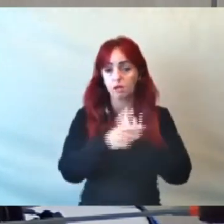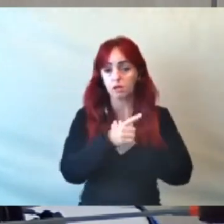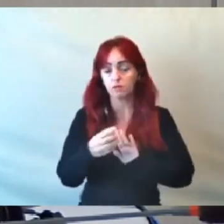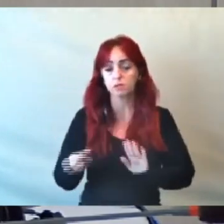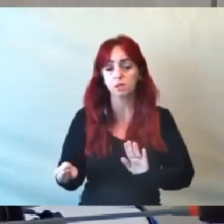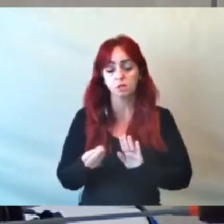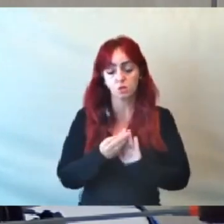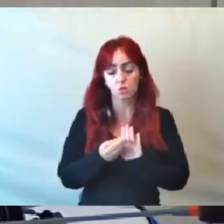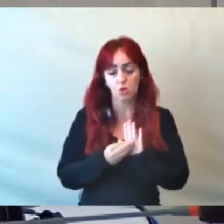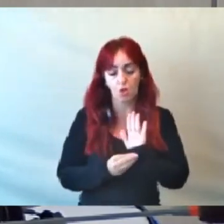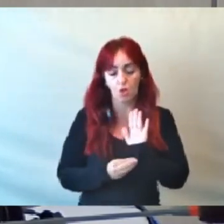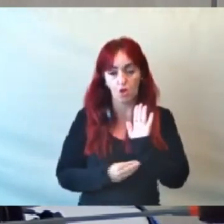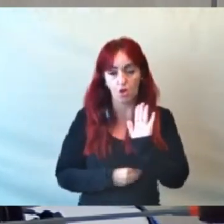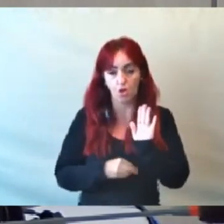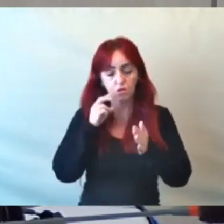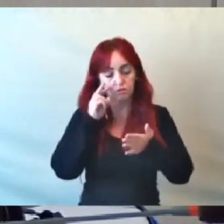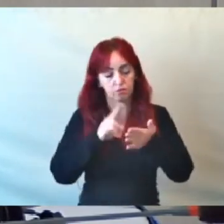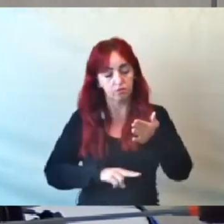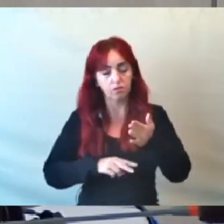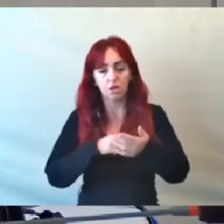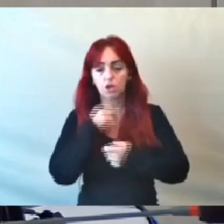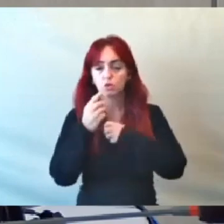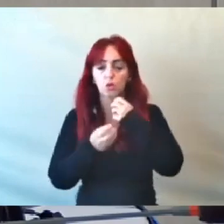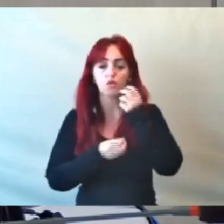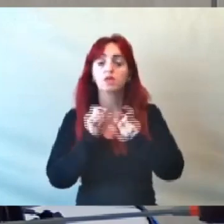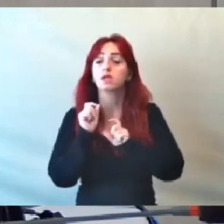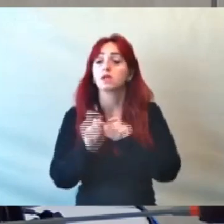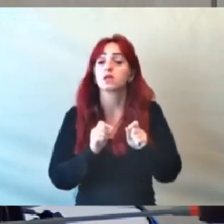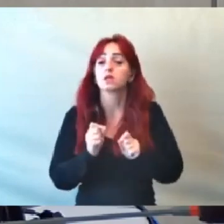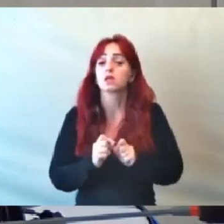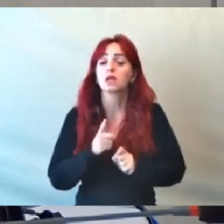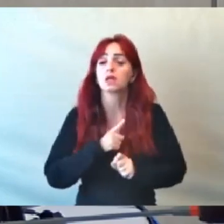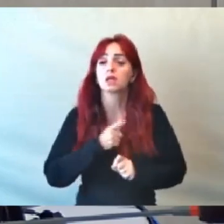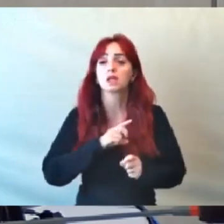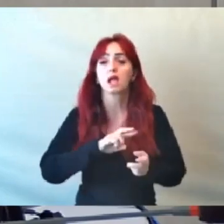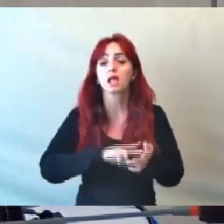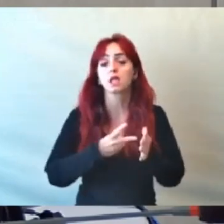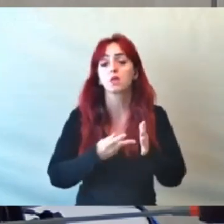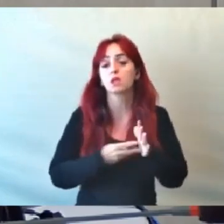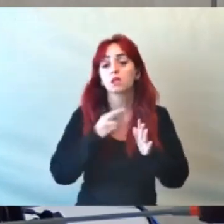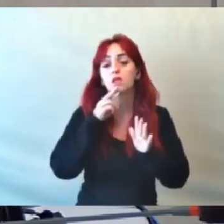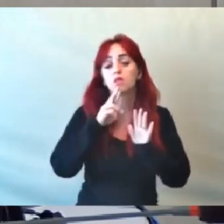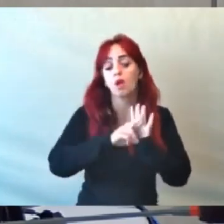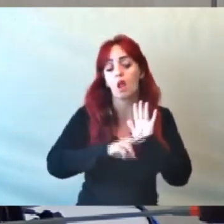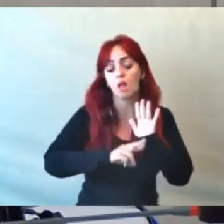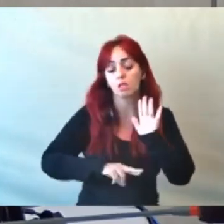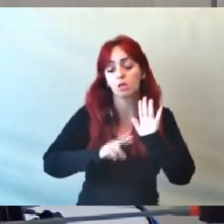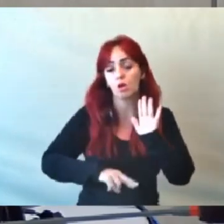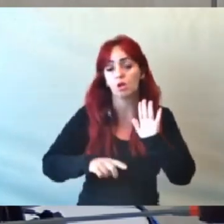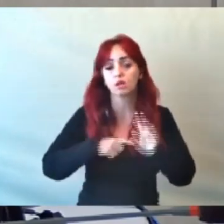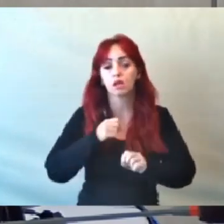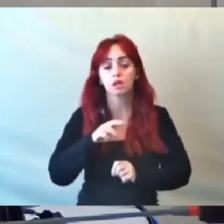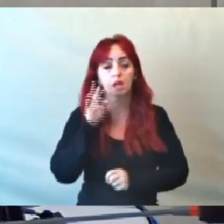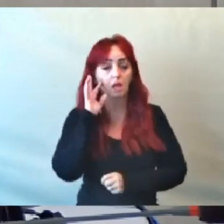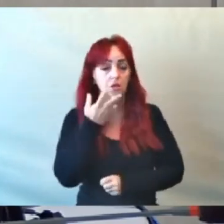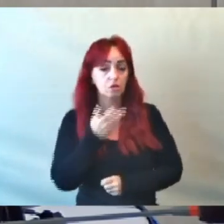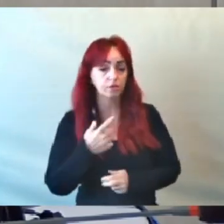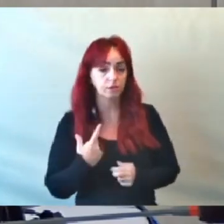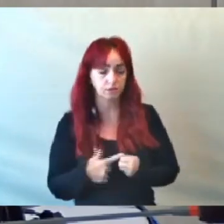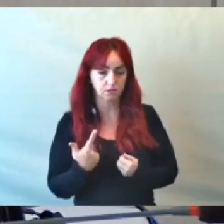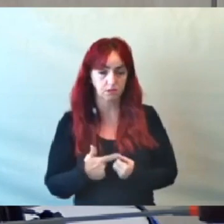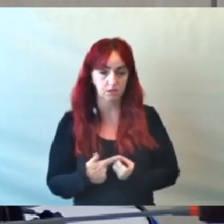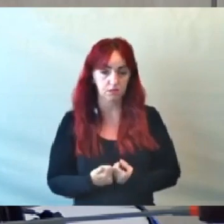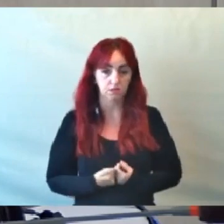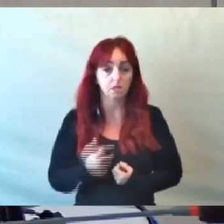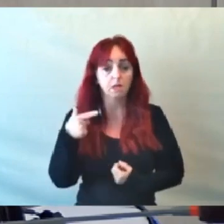sobre quem de fato está interpretando o relatório e tomando decisões na cidade. Que essa é a nossa angústia.